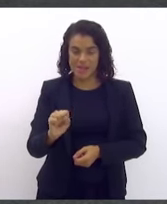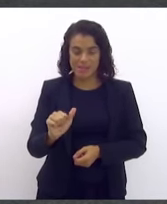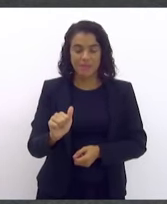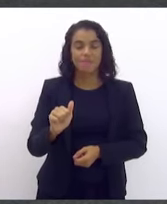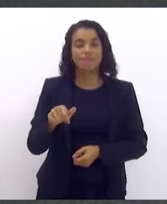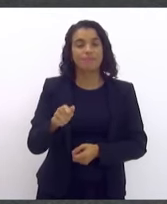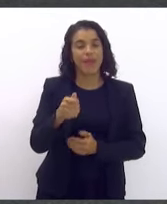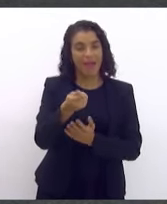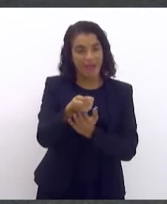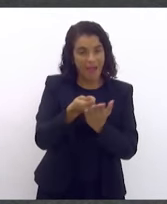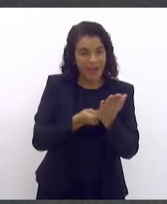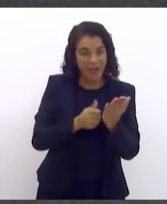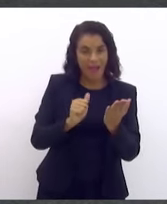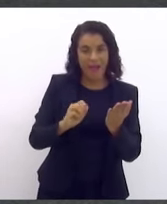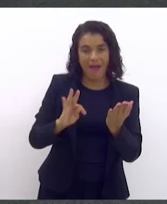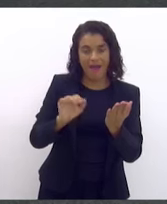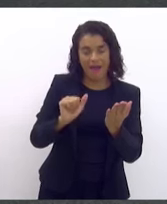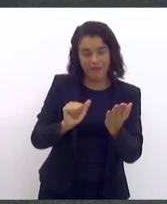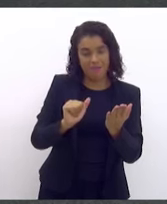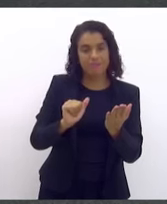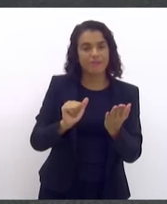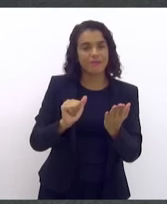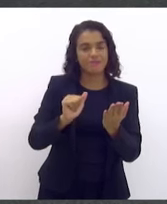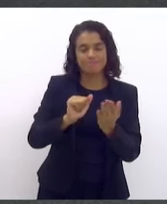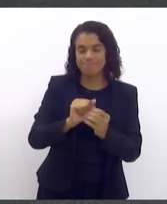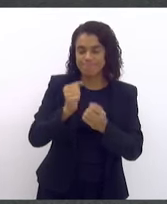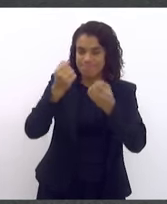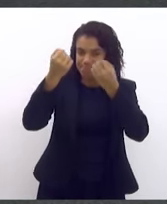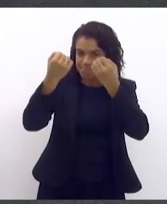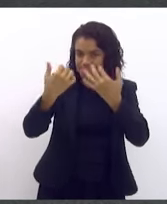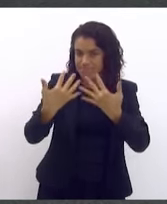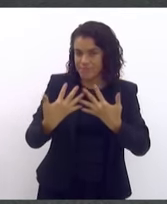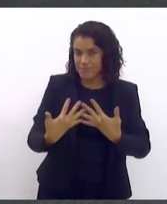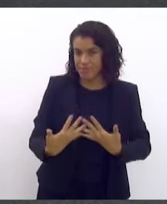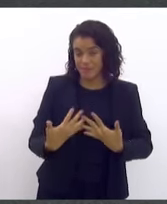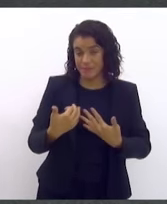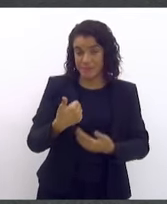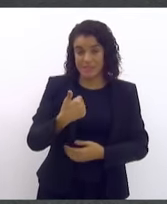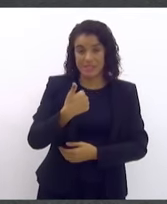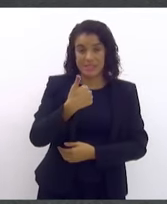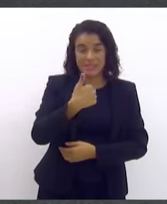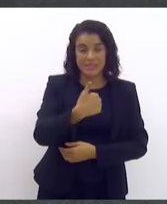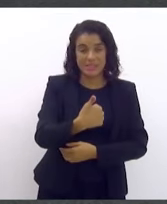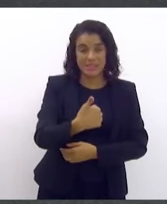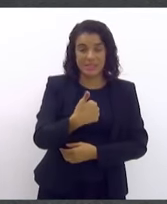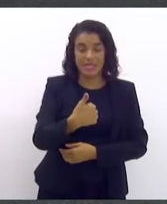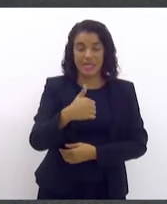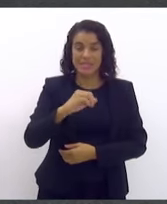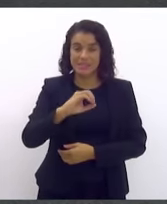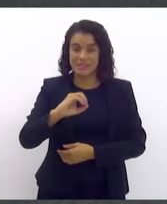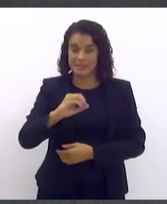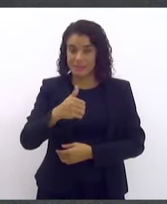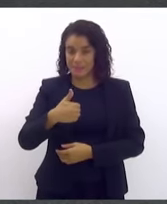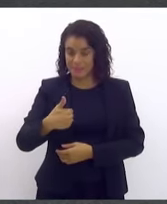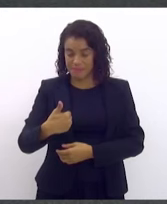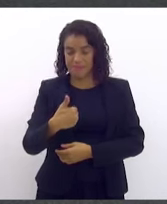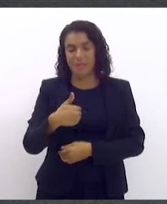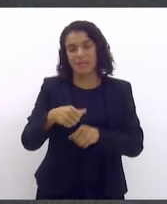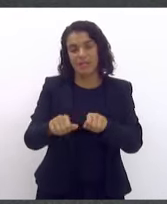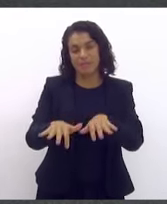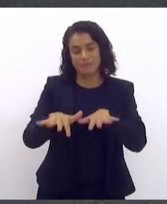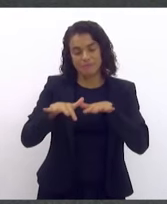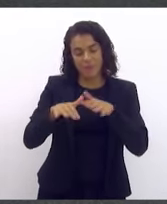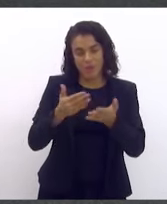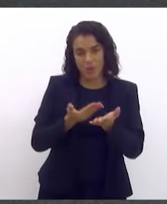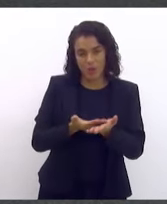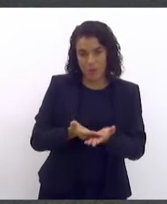com aão o ocorrido na 101ª sessão ordinária que iniciada